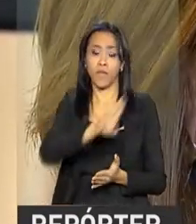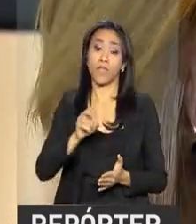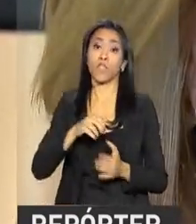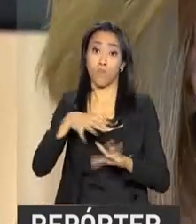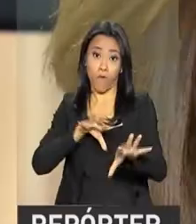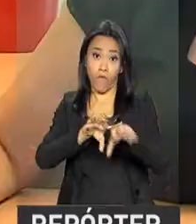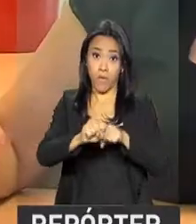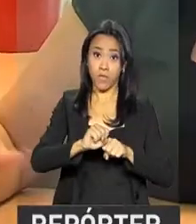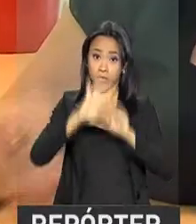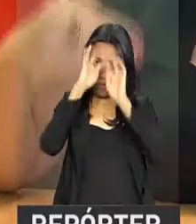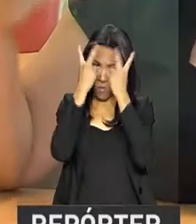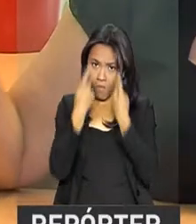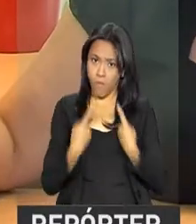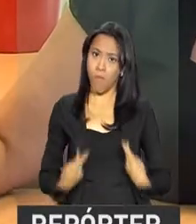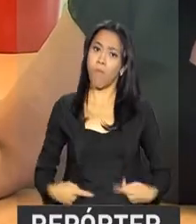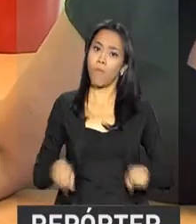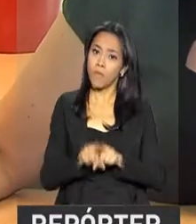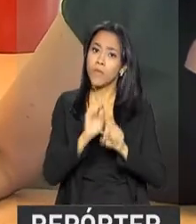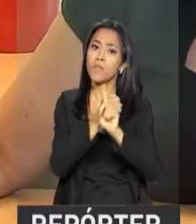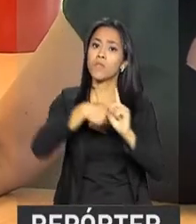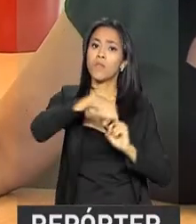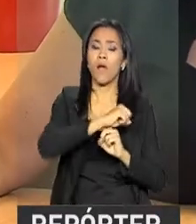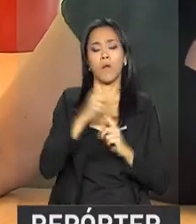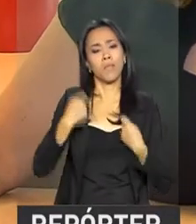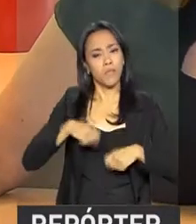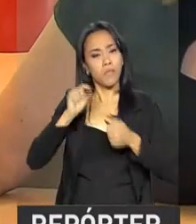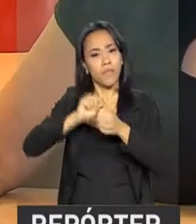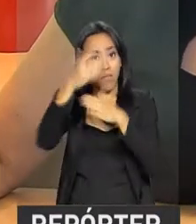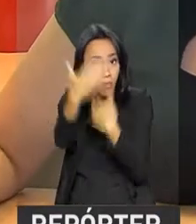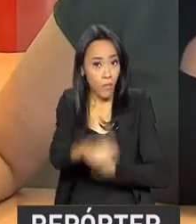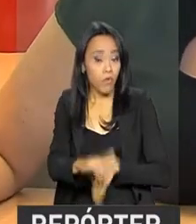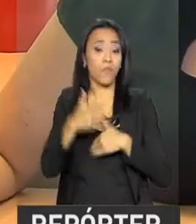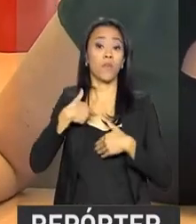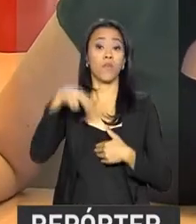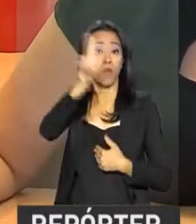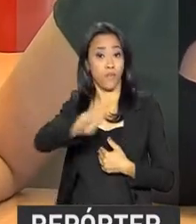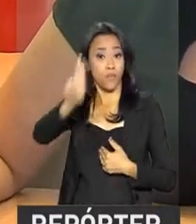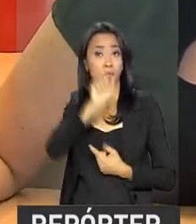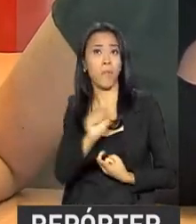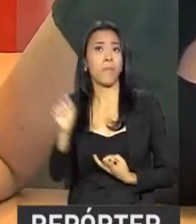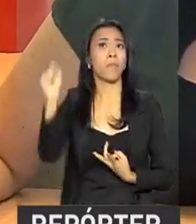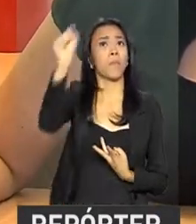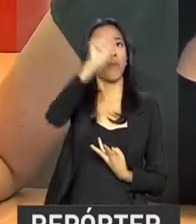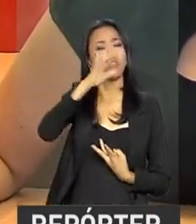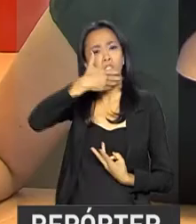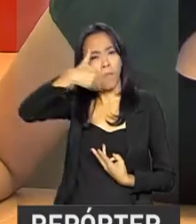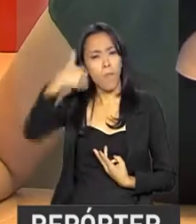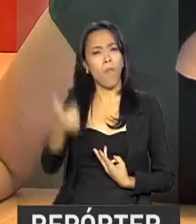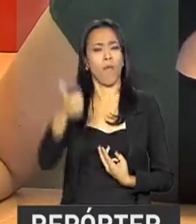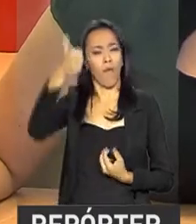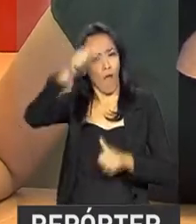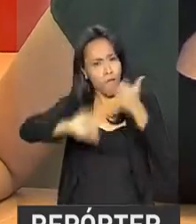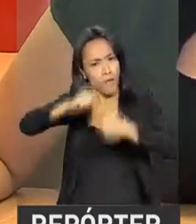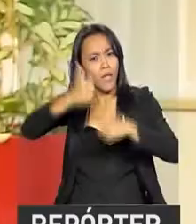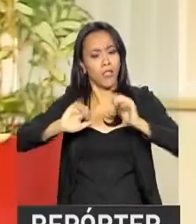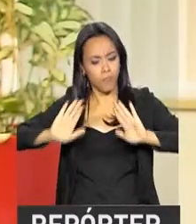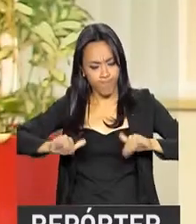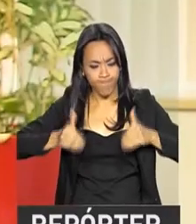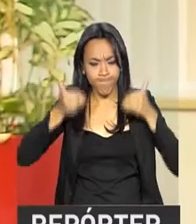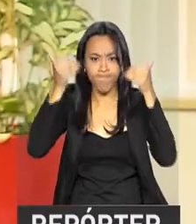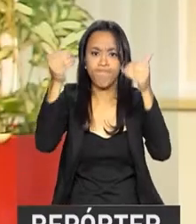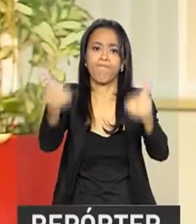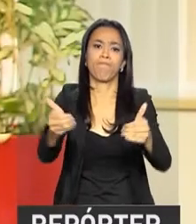social dos estudantes, que devem fazer a prova e contribuir para que o ensino superior no país seja mais bem avaliado e desenvolvido.